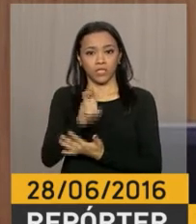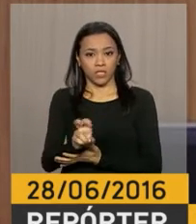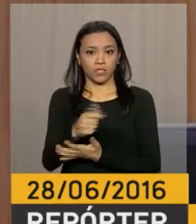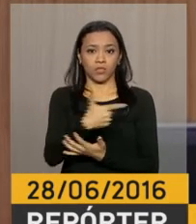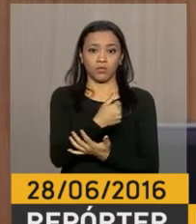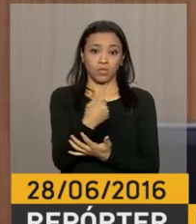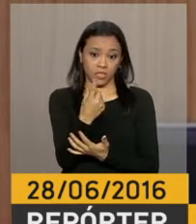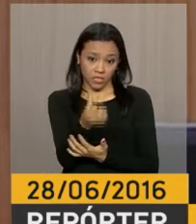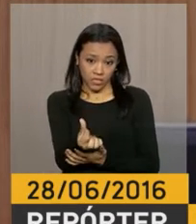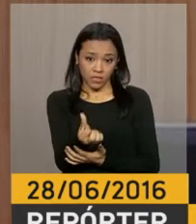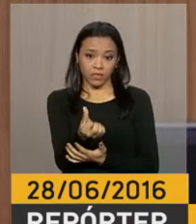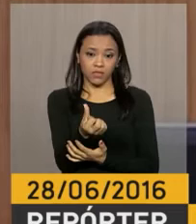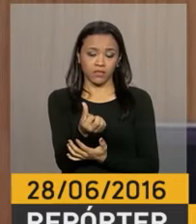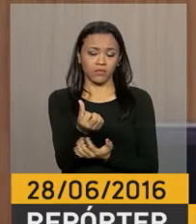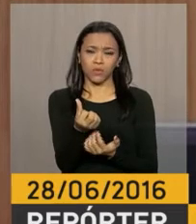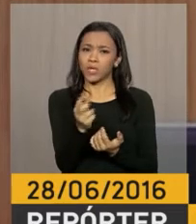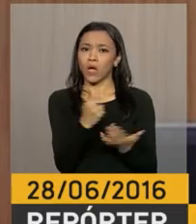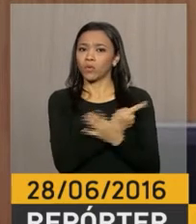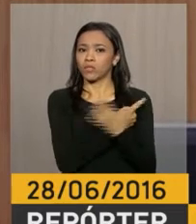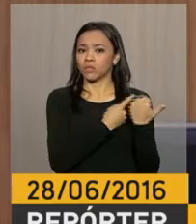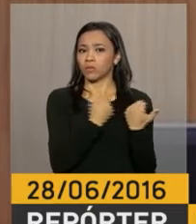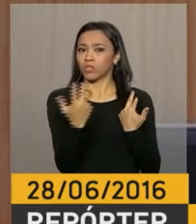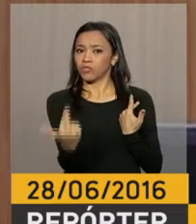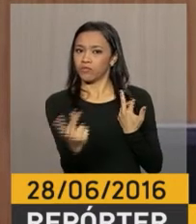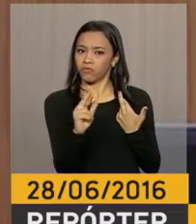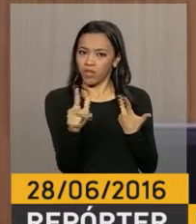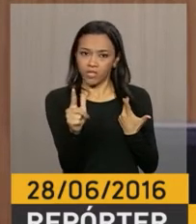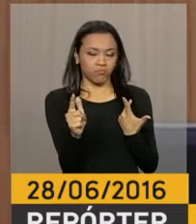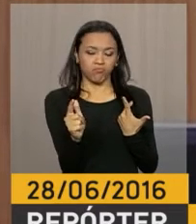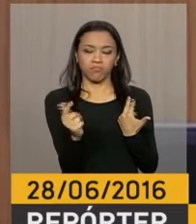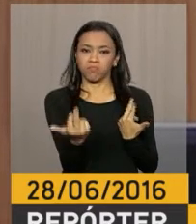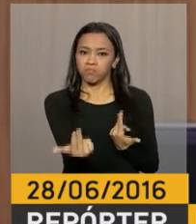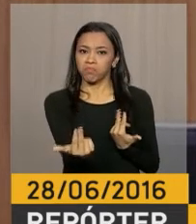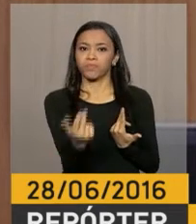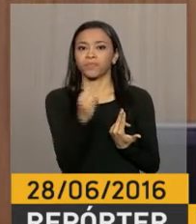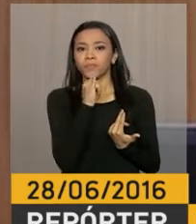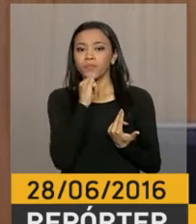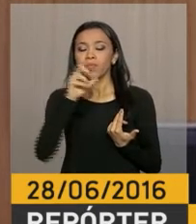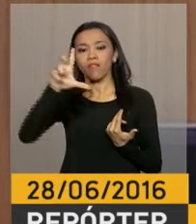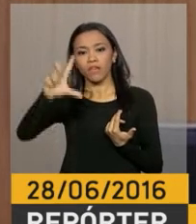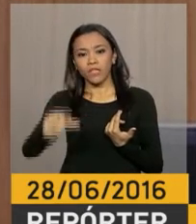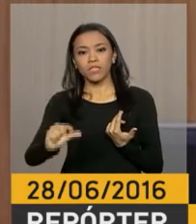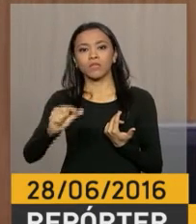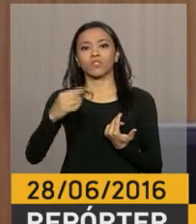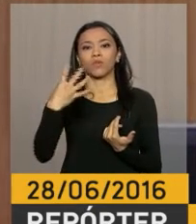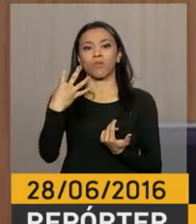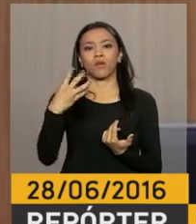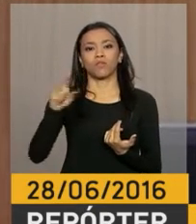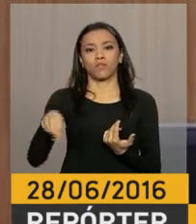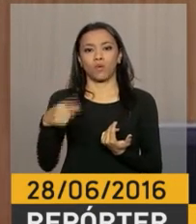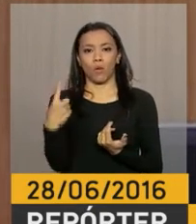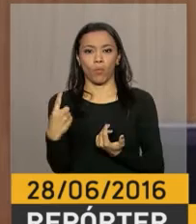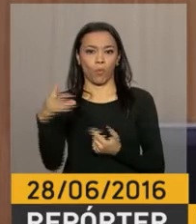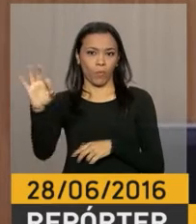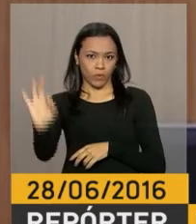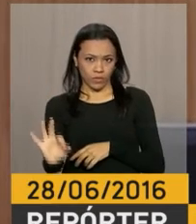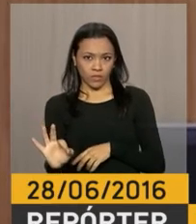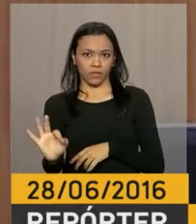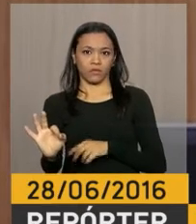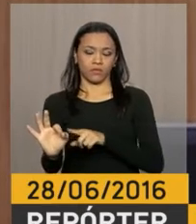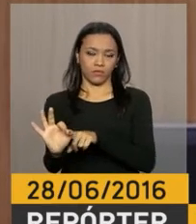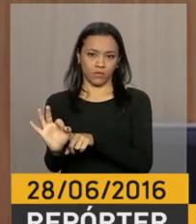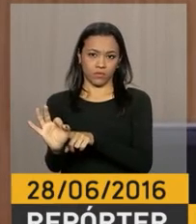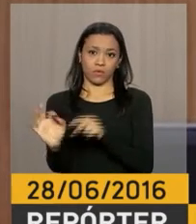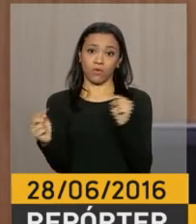quadro não é distinto, né, as receitas... Você tem uma redução de 4,1%, combinado